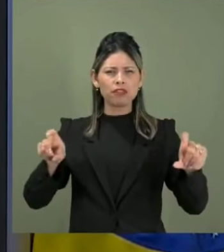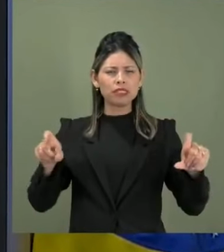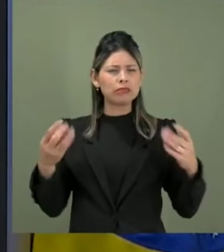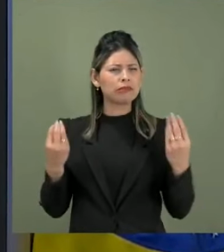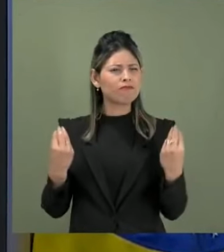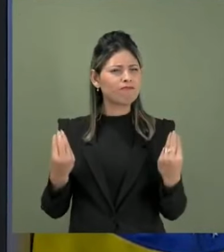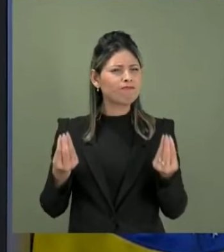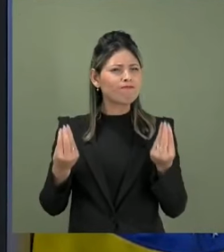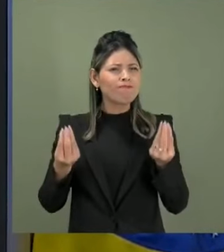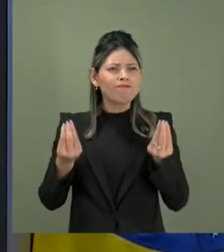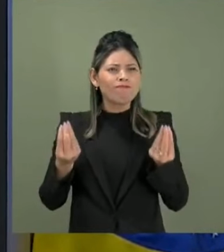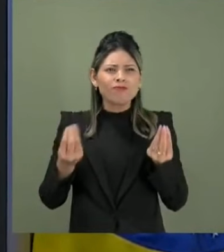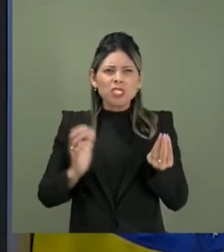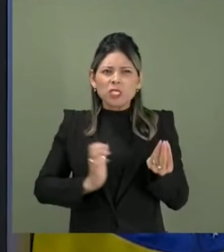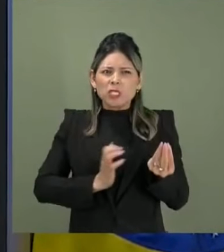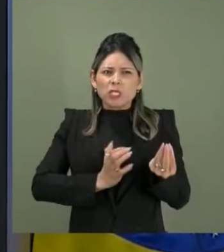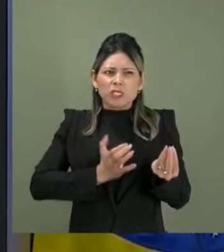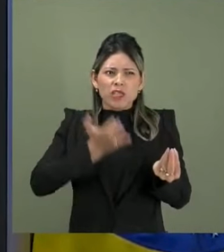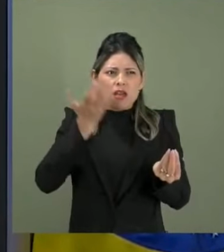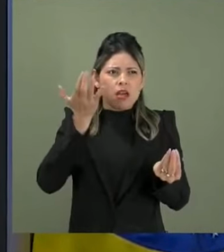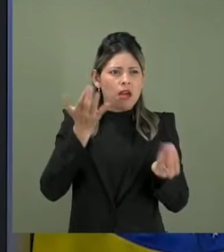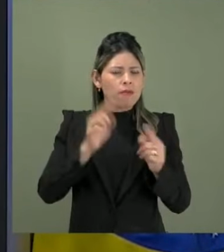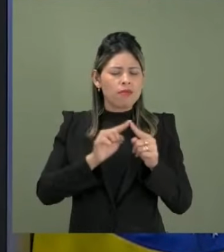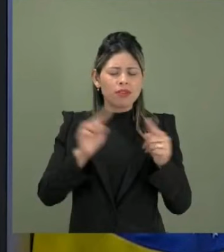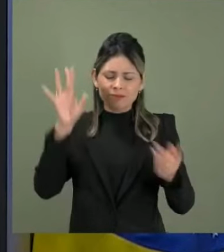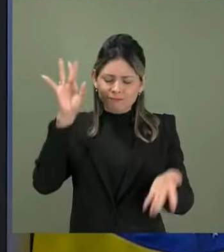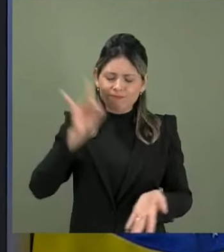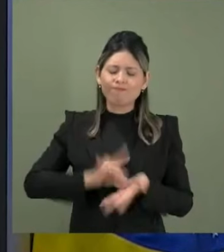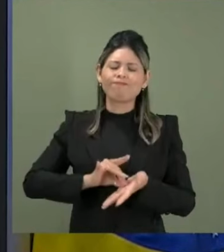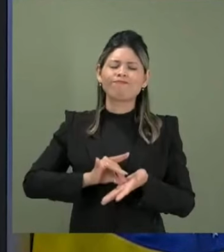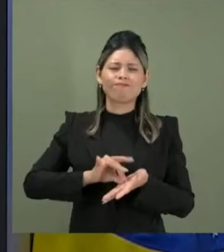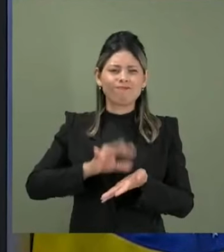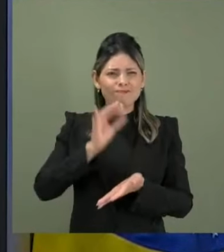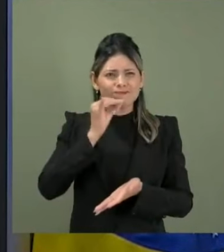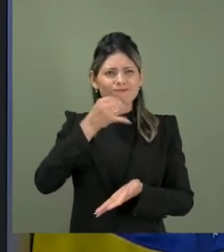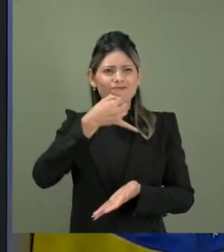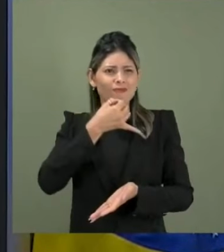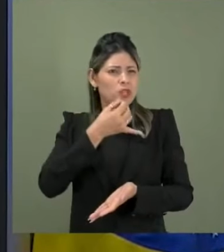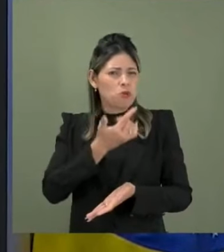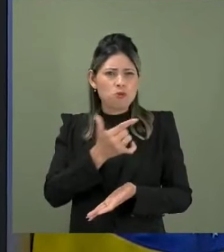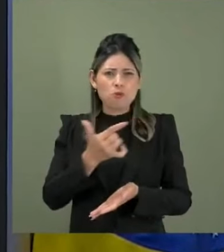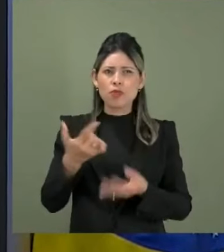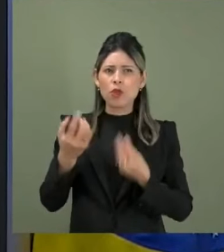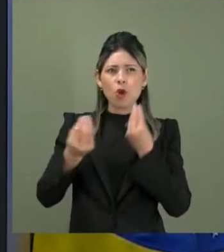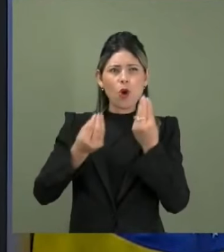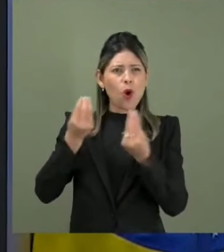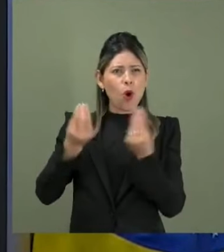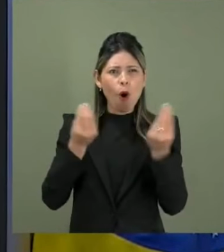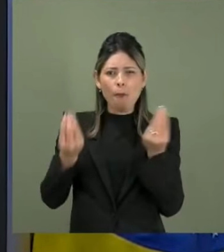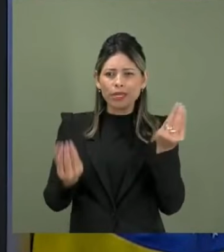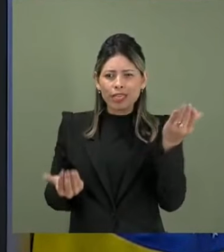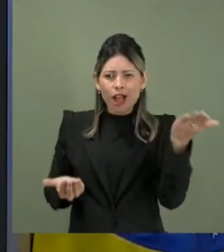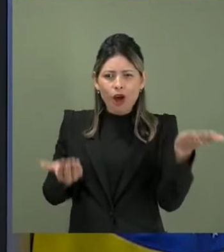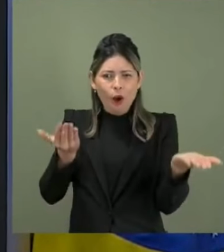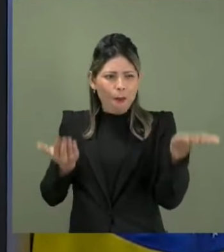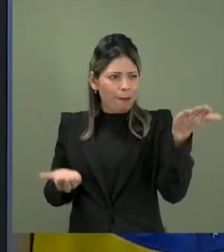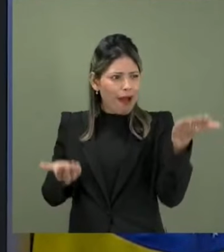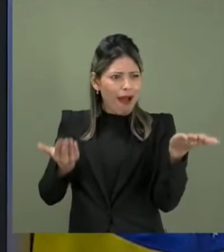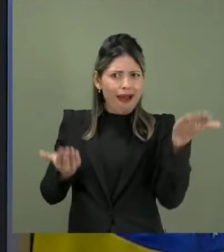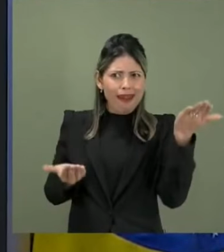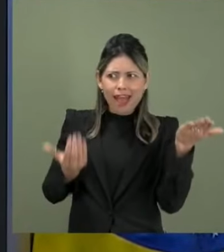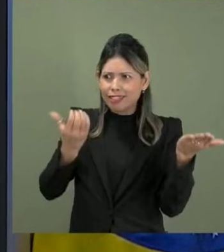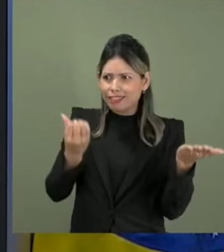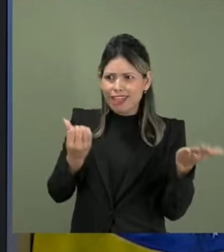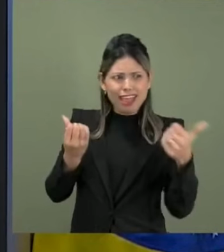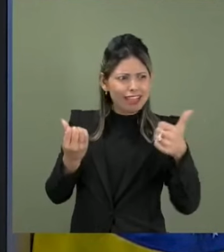gente tem que repudiar, mas é verdadeira, infelizmente. Não existe forma de medir 6 milhões de pessoas, a morte